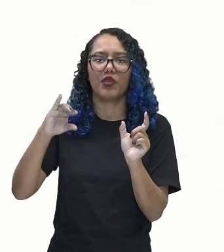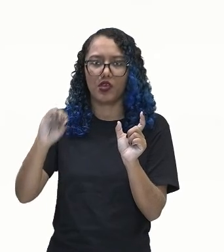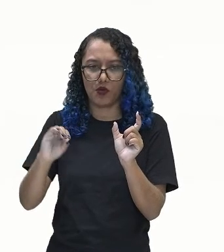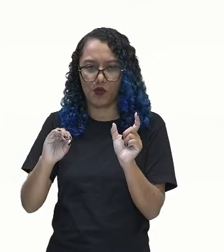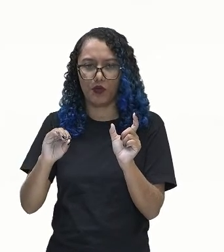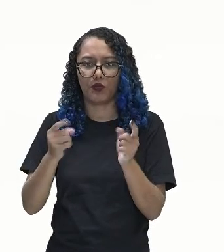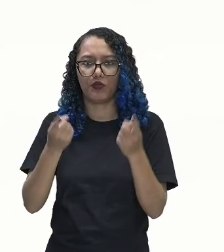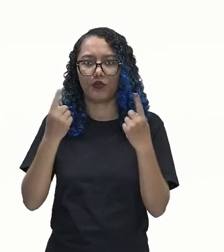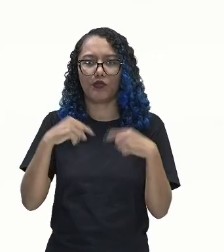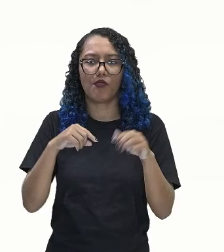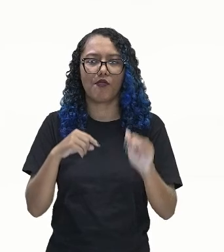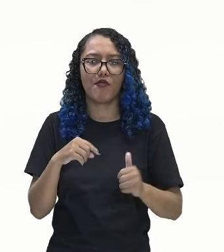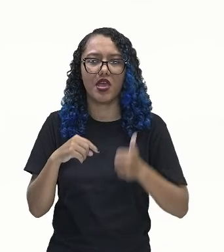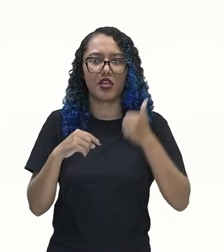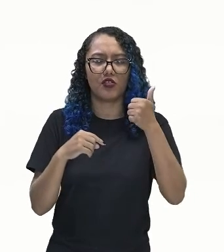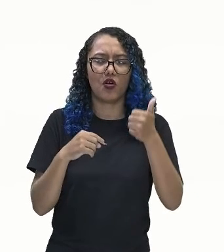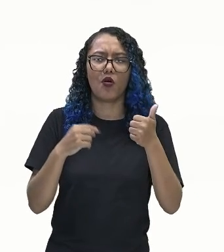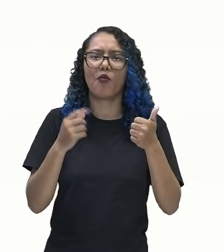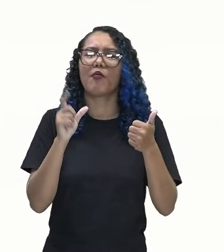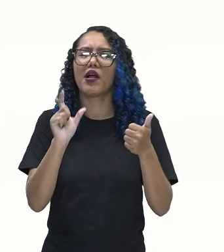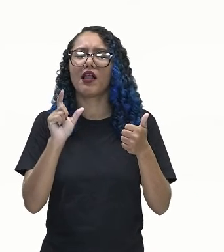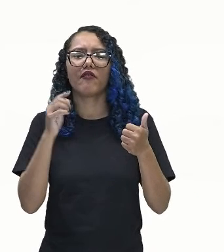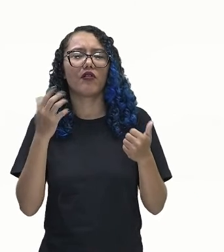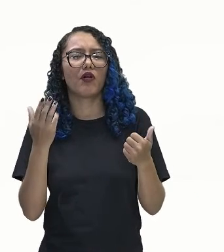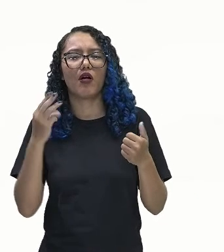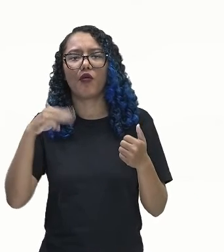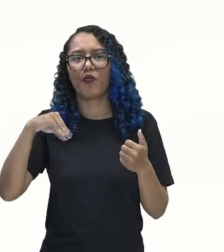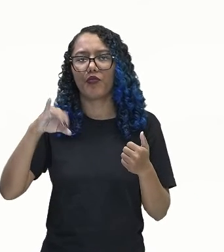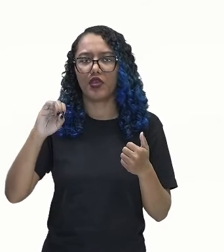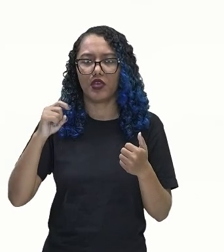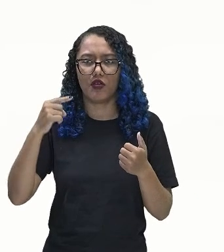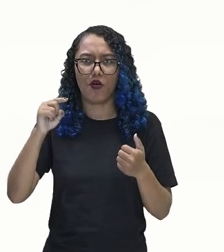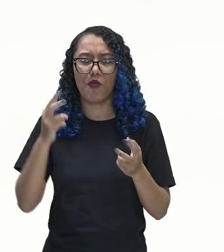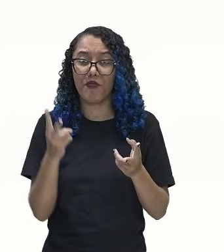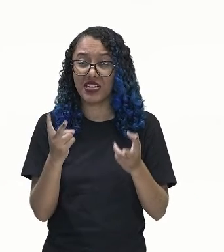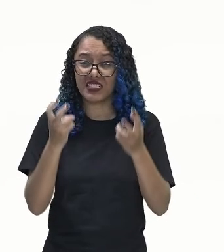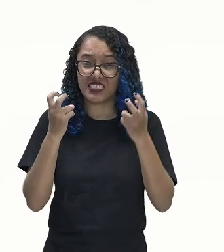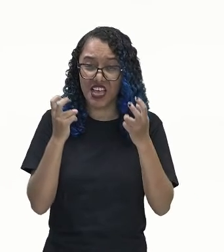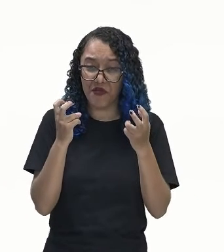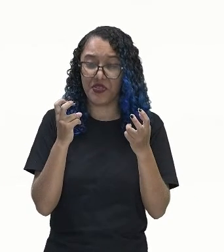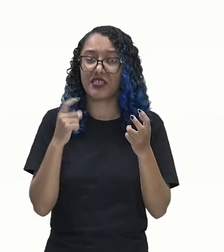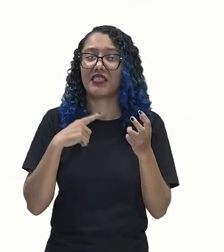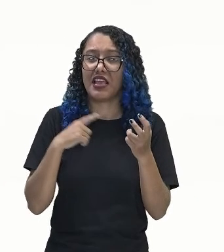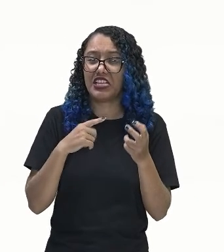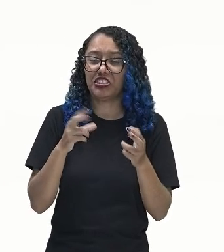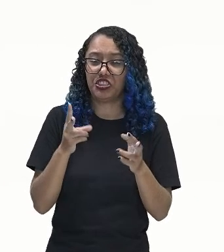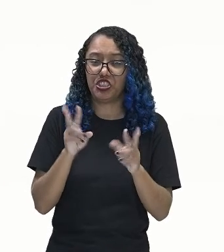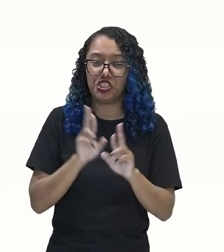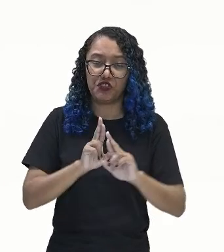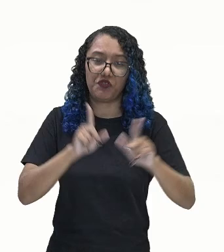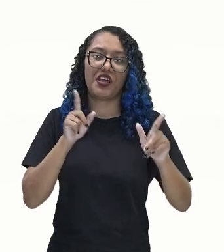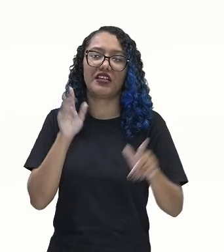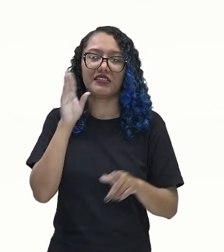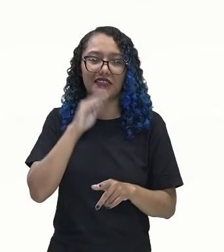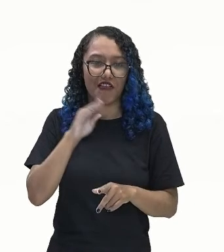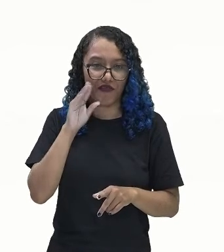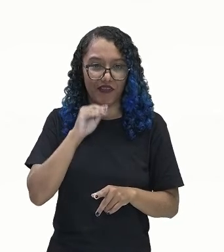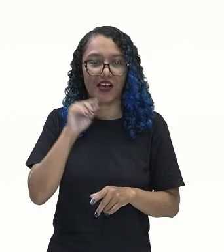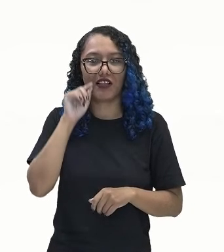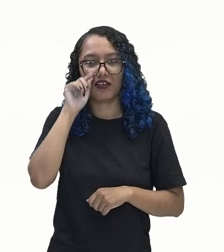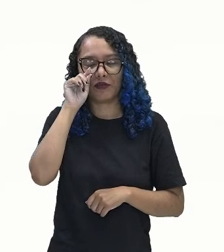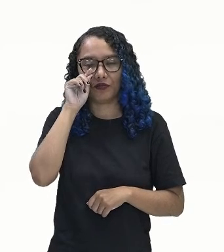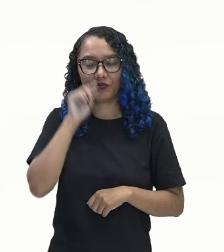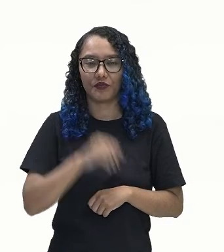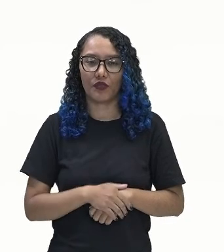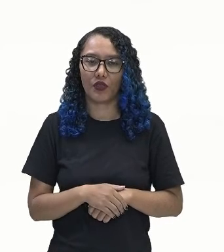Melhor, fala mió. Tá vendo aqui a diferença na fala? Ó, pior, pior. Eles